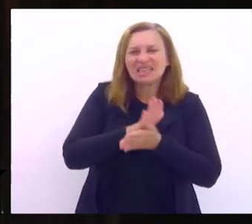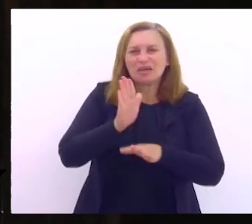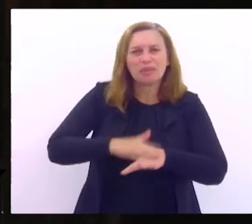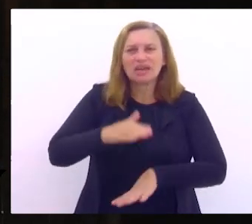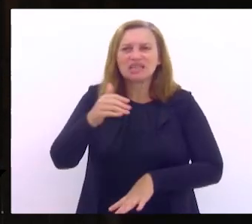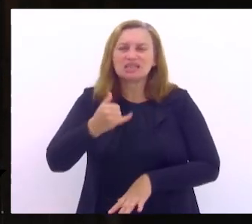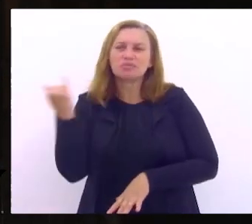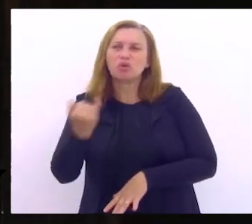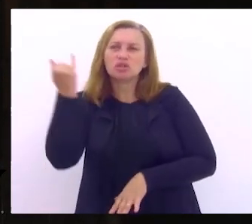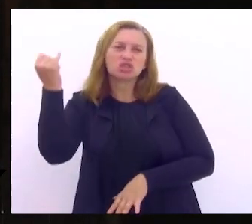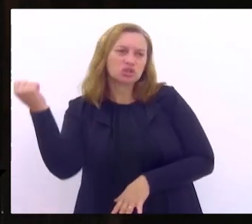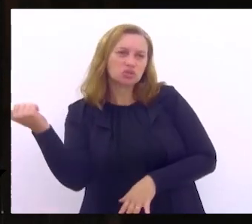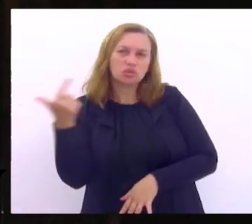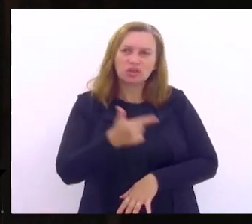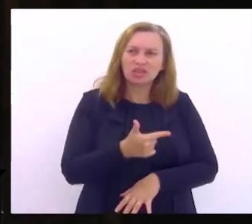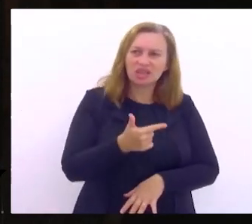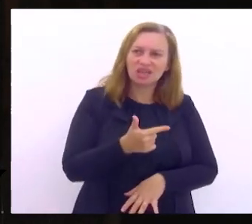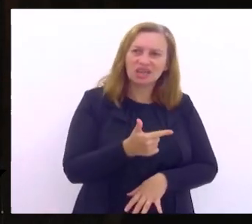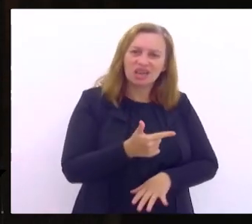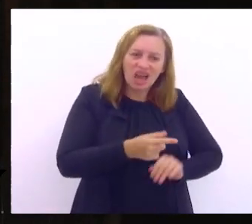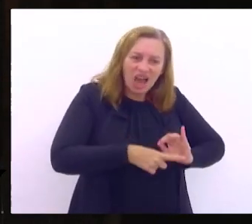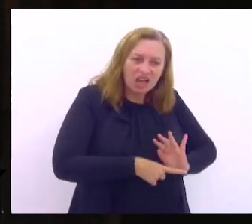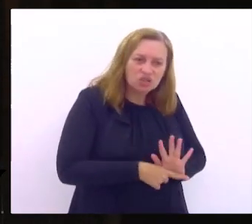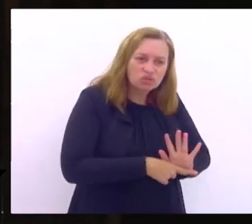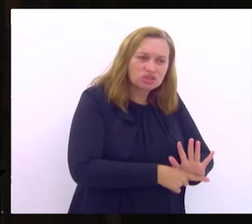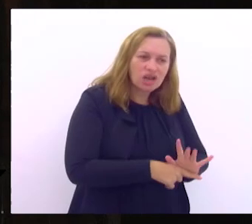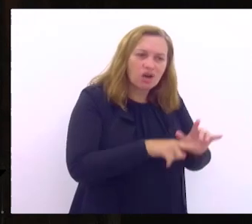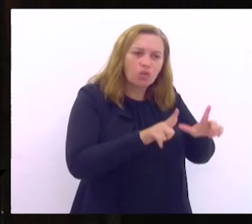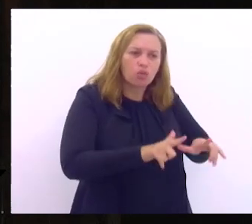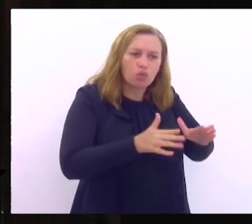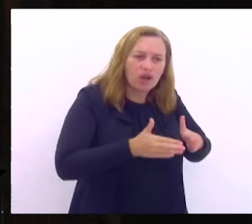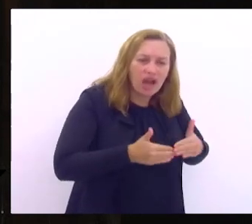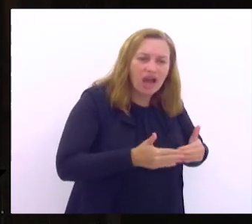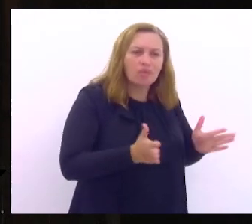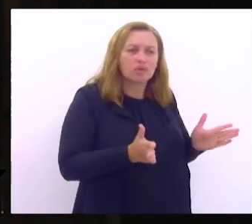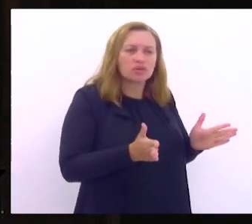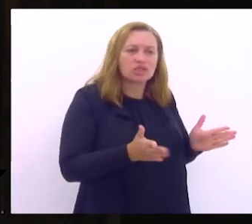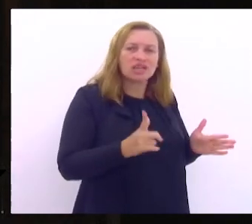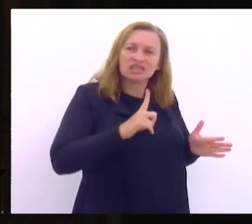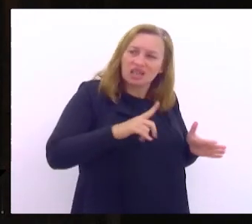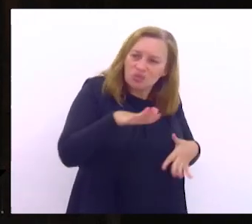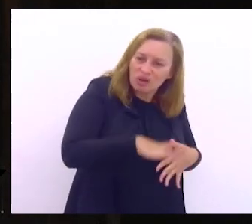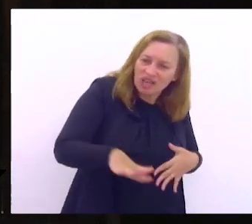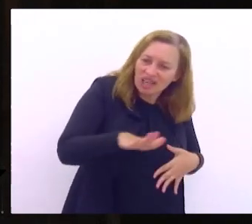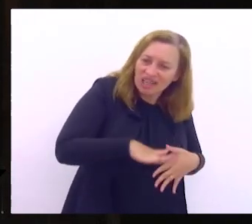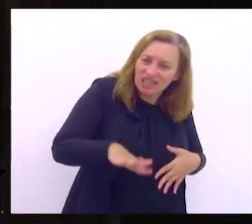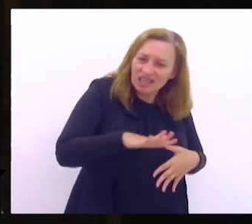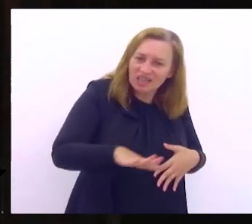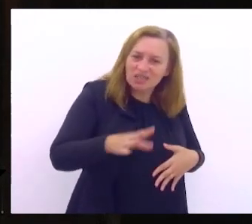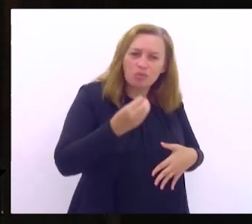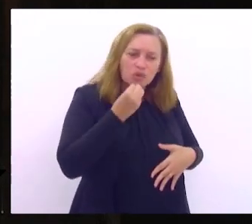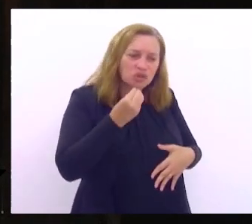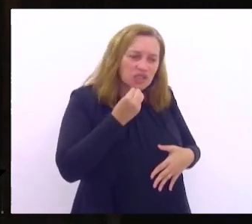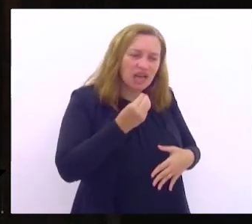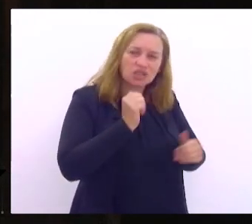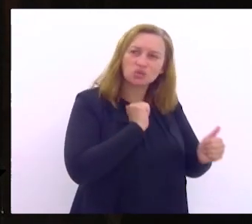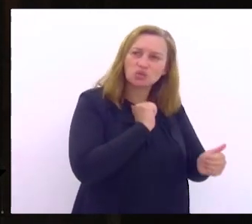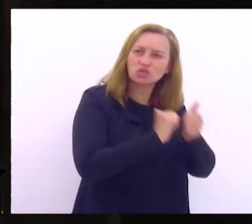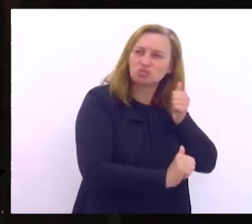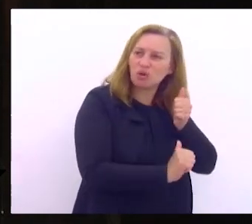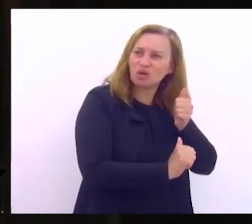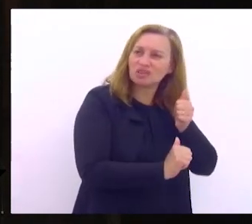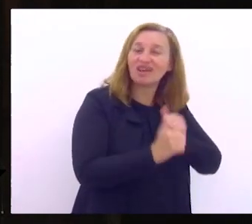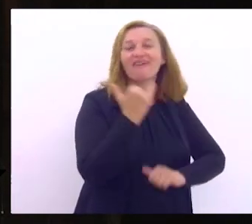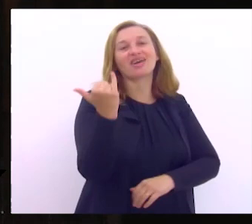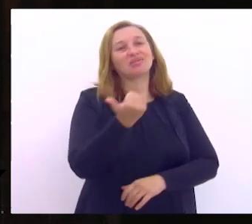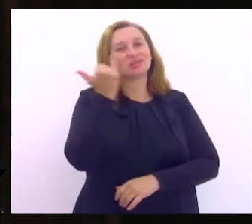a recuperação, para a oportunidade de uma criança que não seja através do esporte. O esporte é uma ferramenta